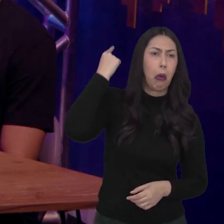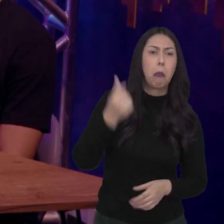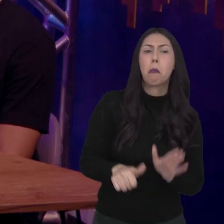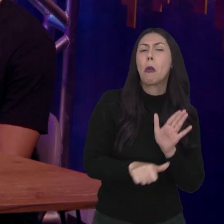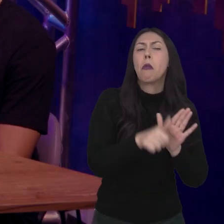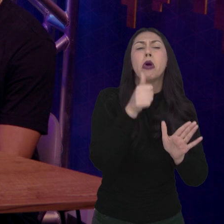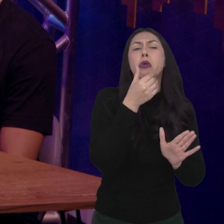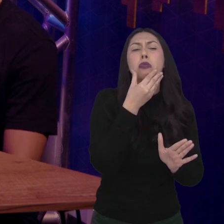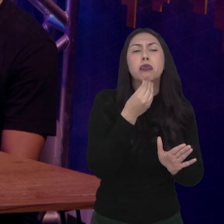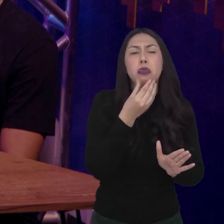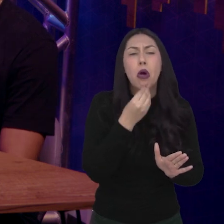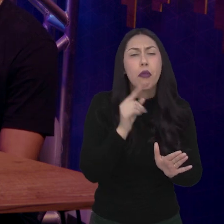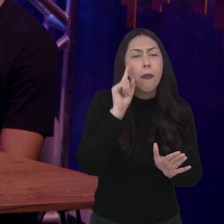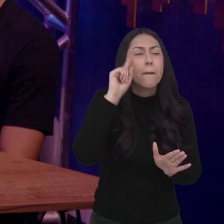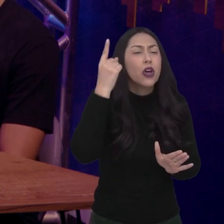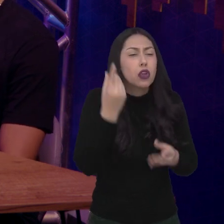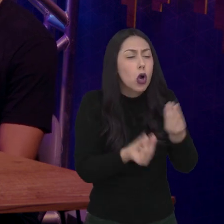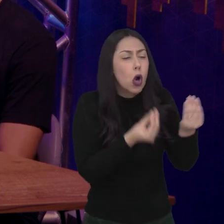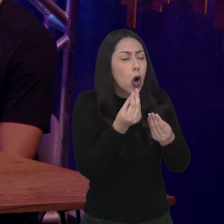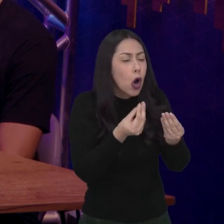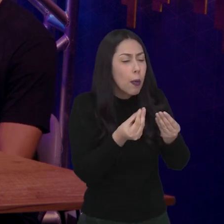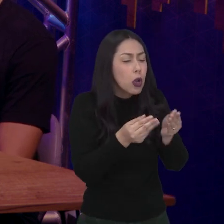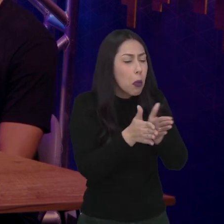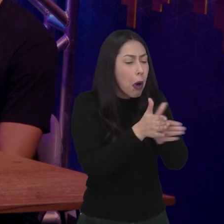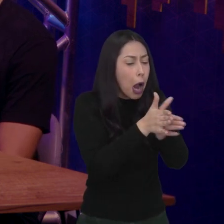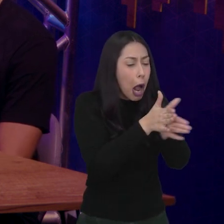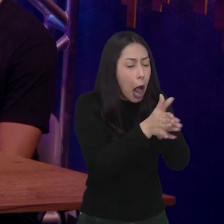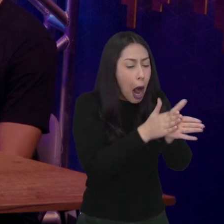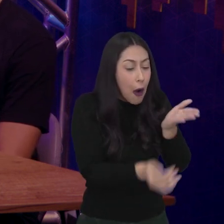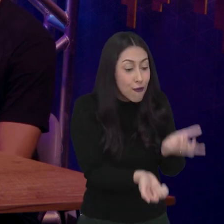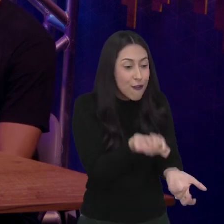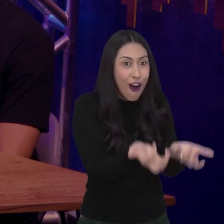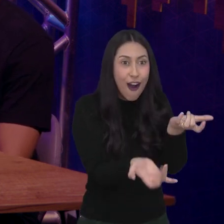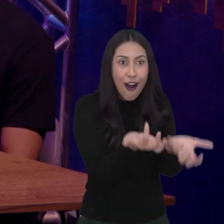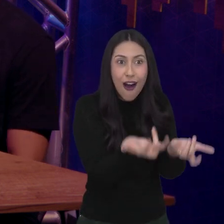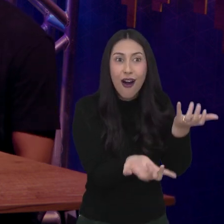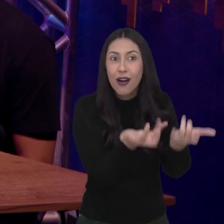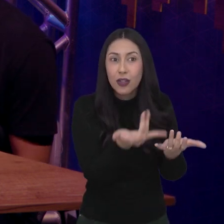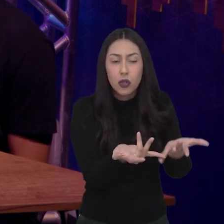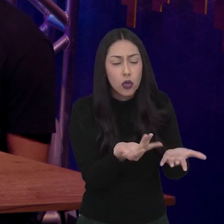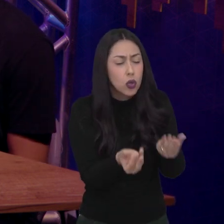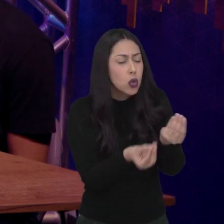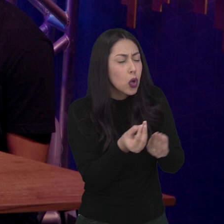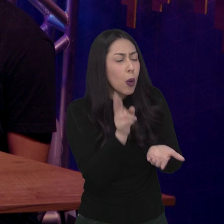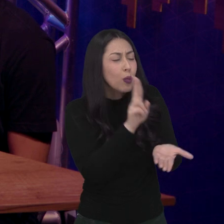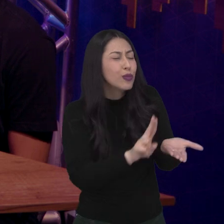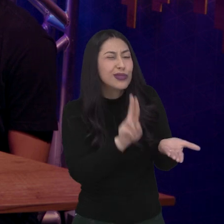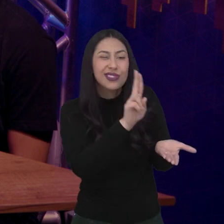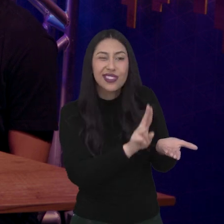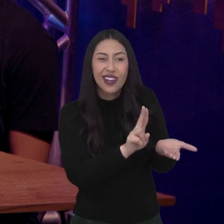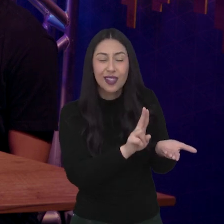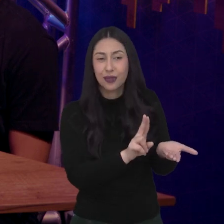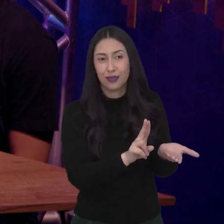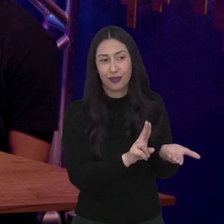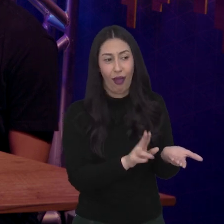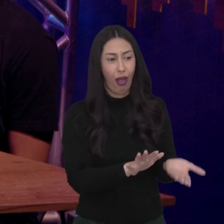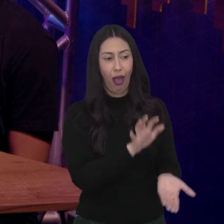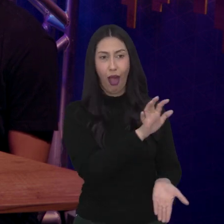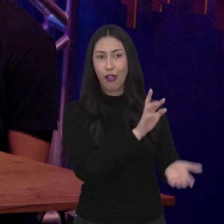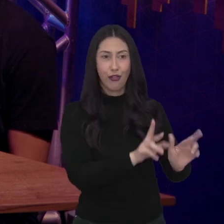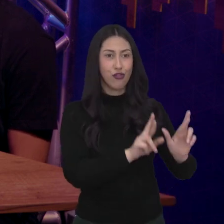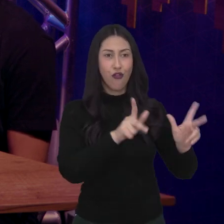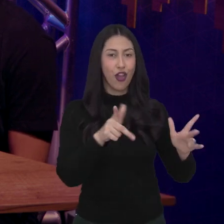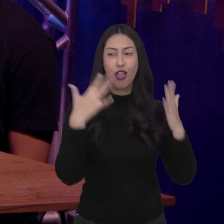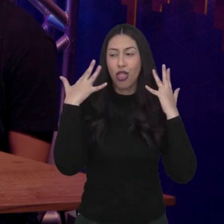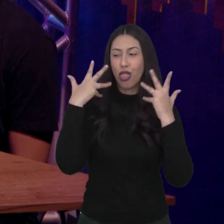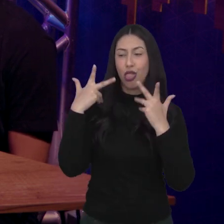na utilidade do fogo, quando aprendeu a fazer fogueira, enfim, isso é algo que nos diferenciou dos outros animais e